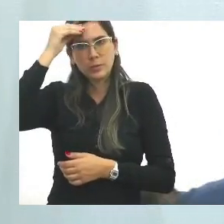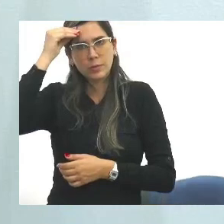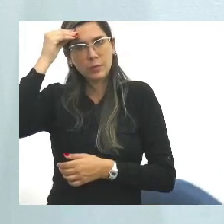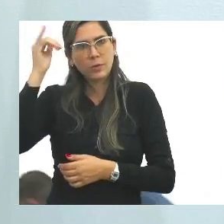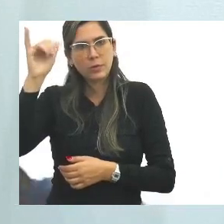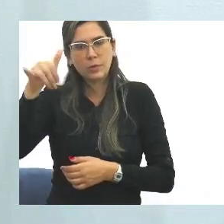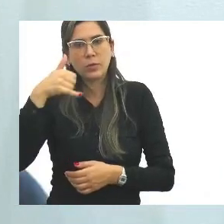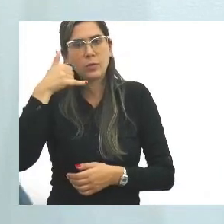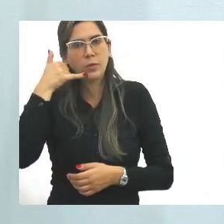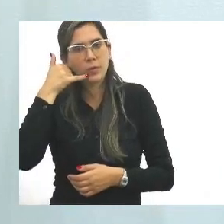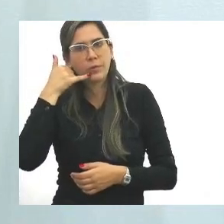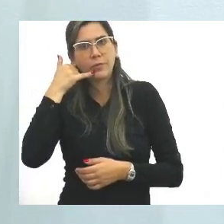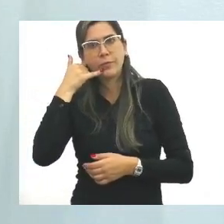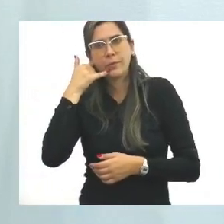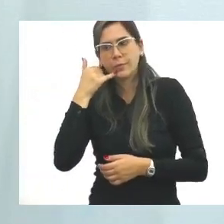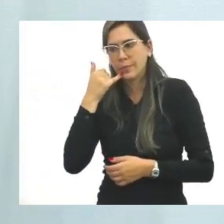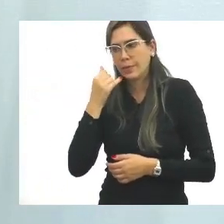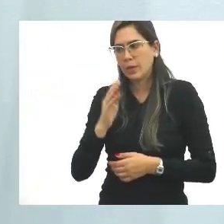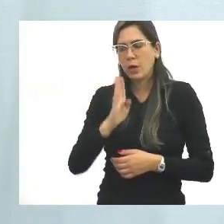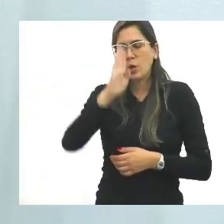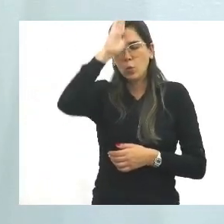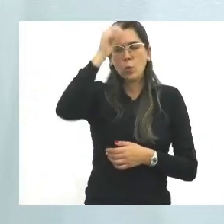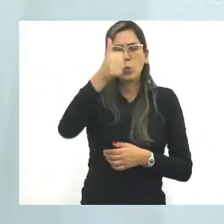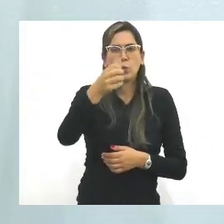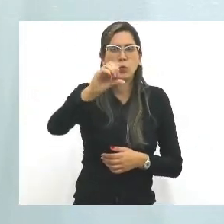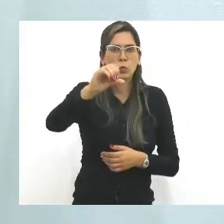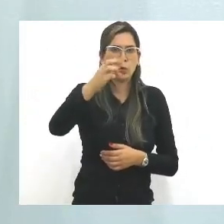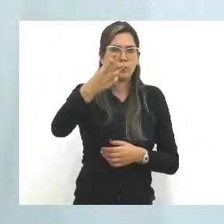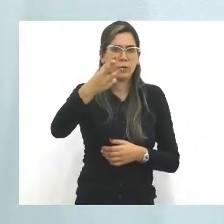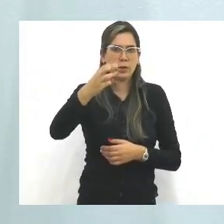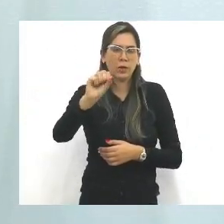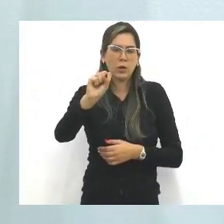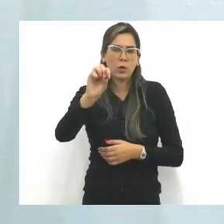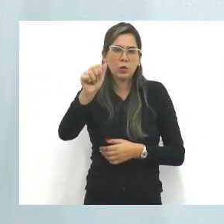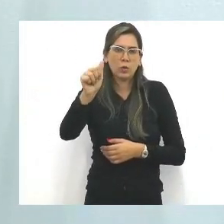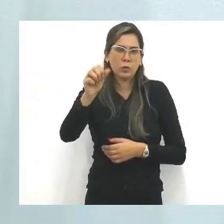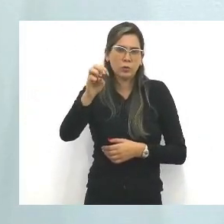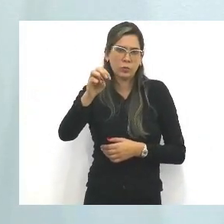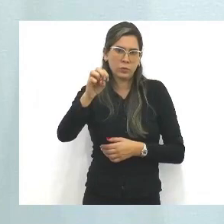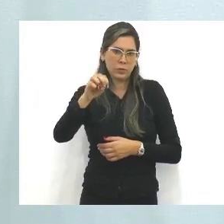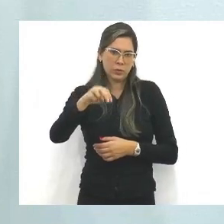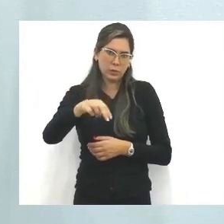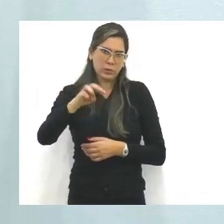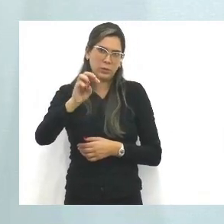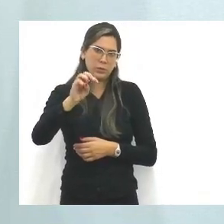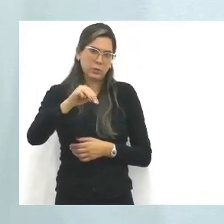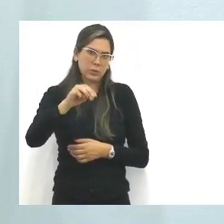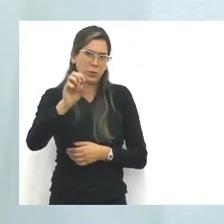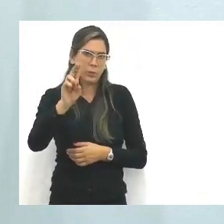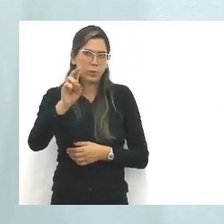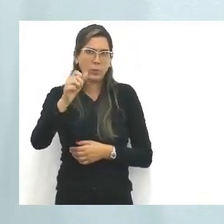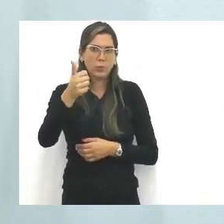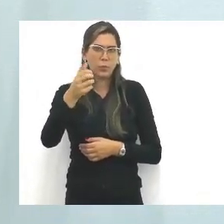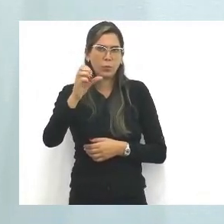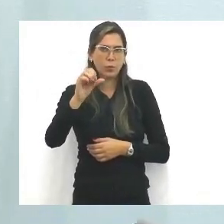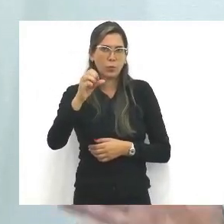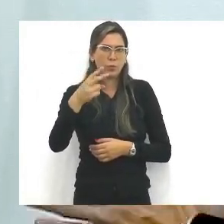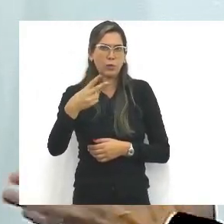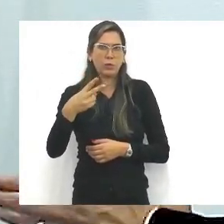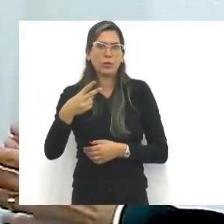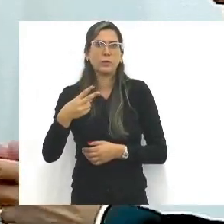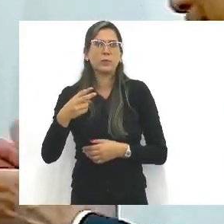de emergência, Corpo de Bombeiros é 193 e o SAMU é 192. Dito, coronel.